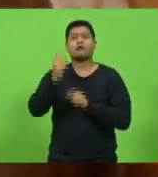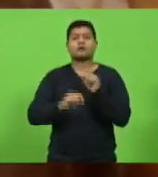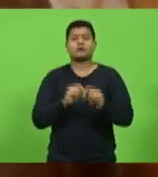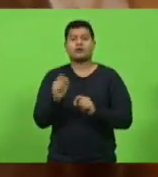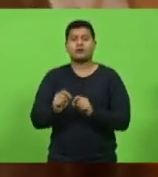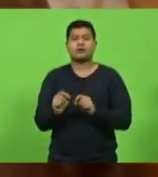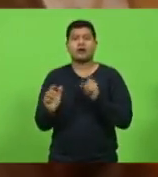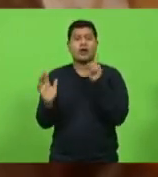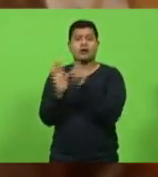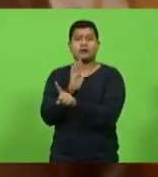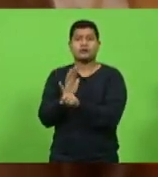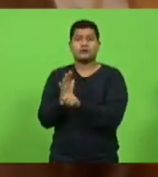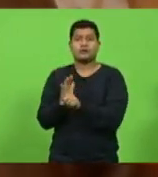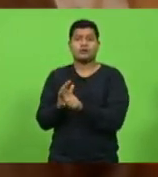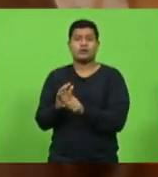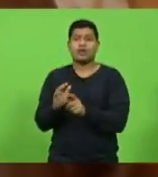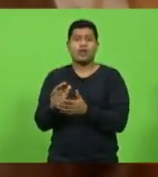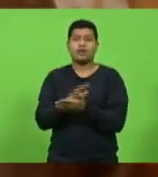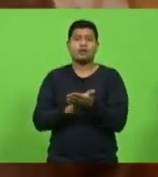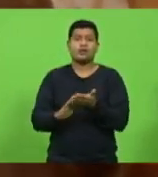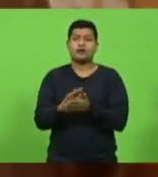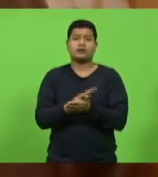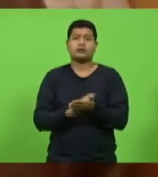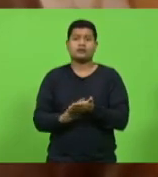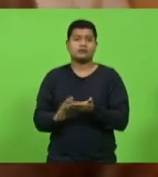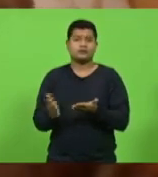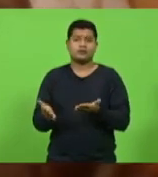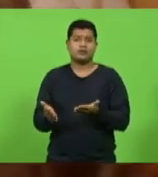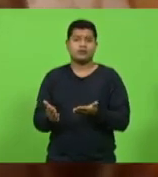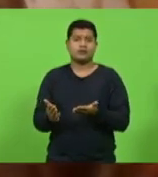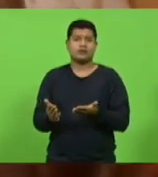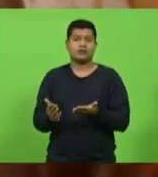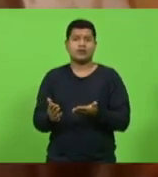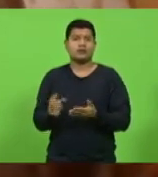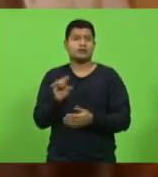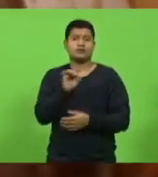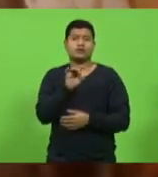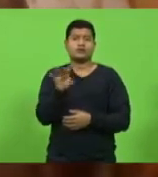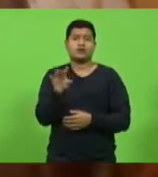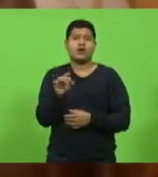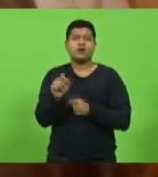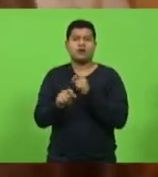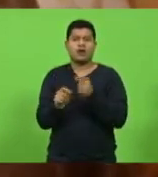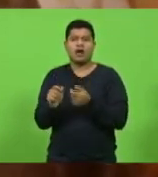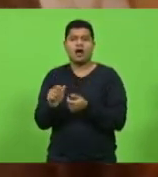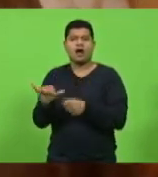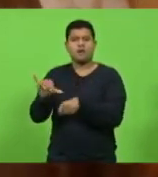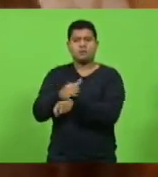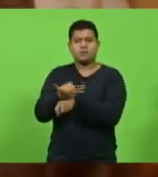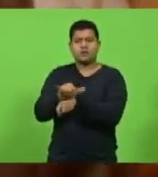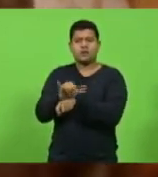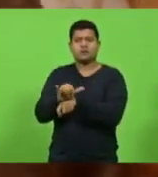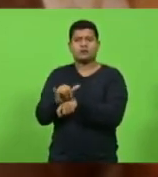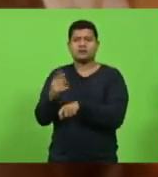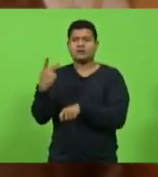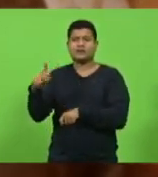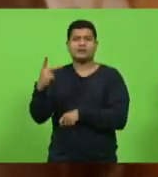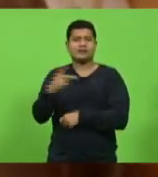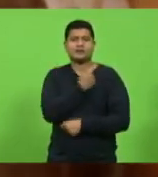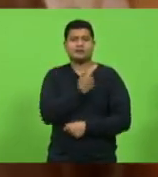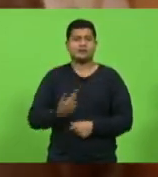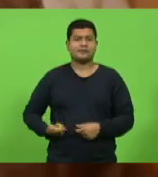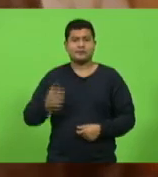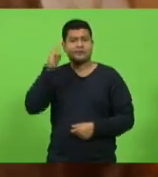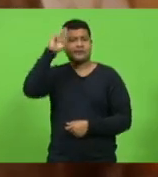não servia para nada. Essa consulta não passou de uma manobra que, mais uma vez, não deu certo.